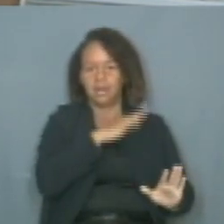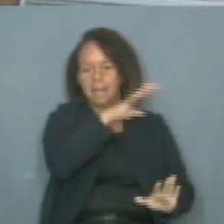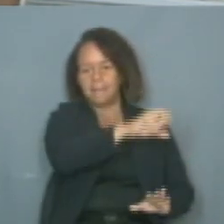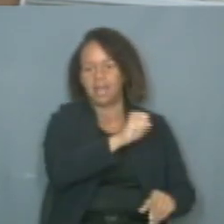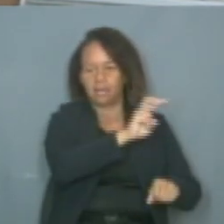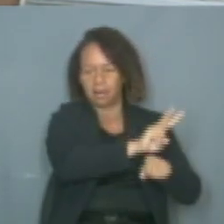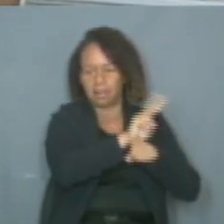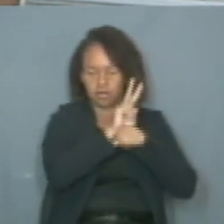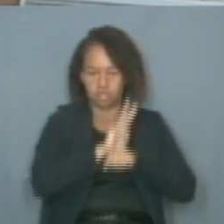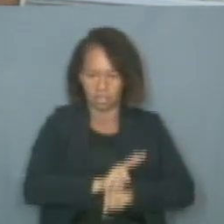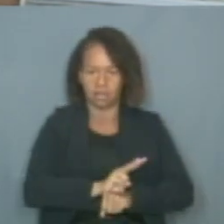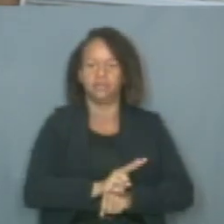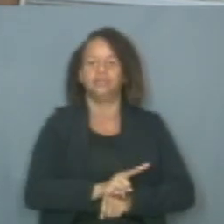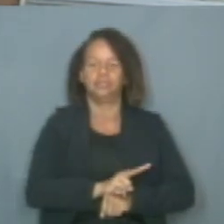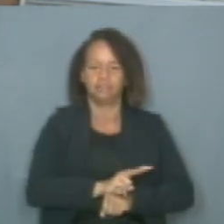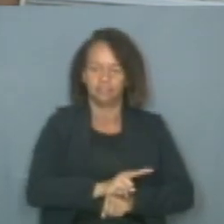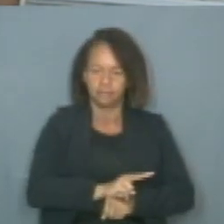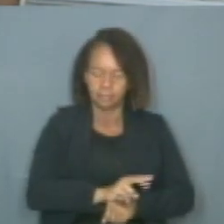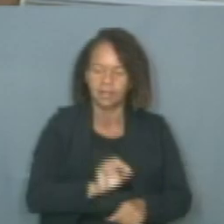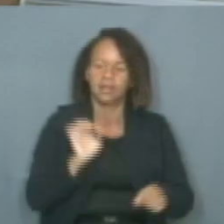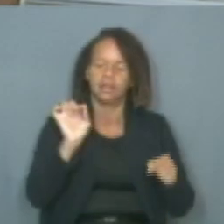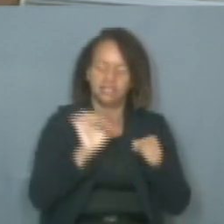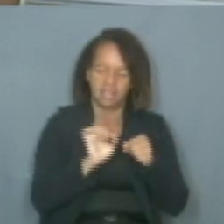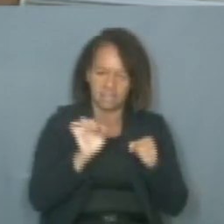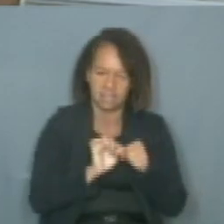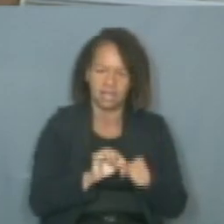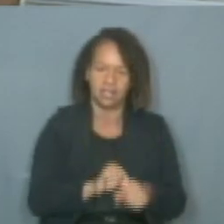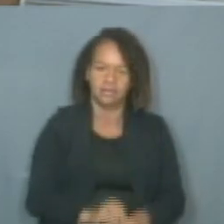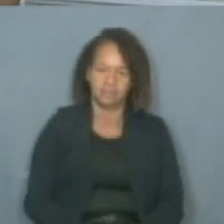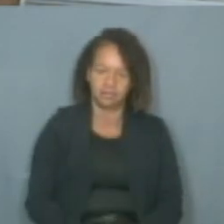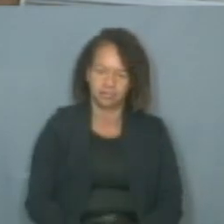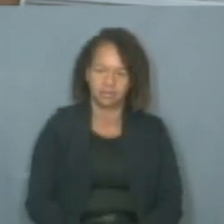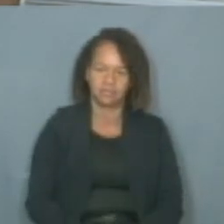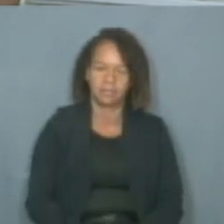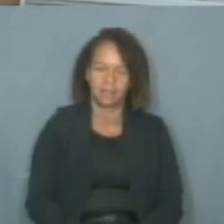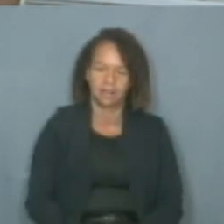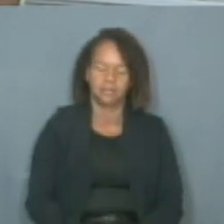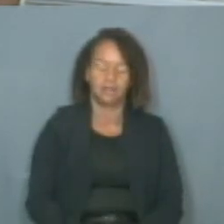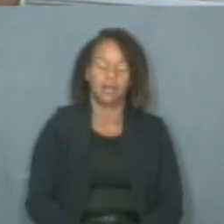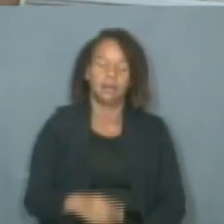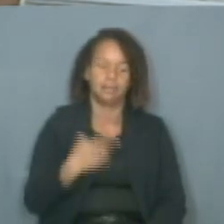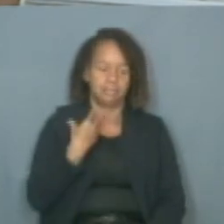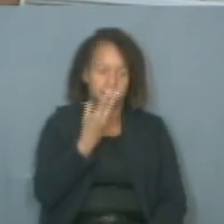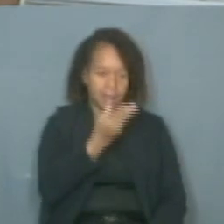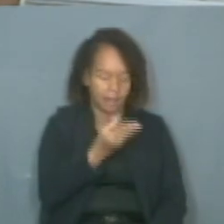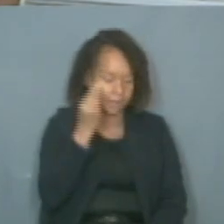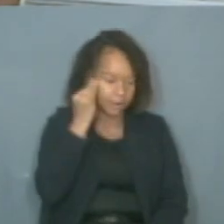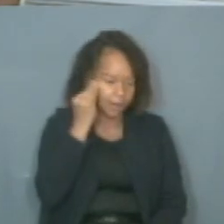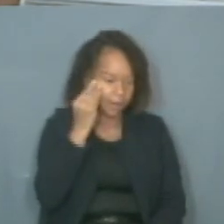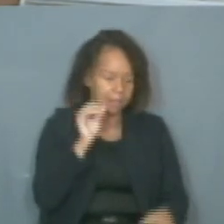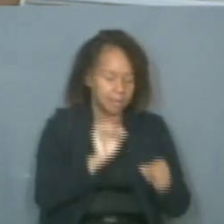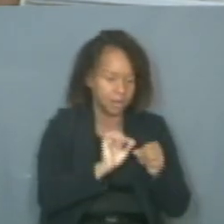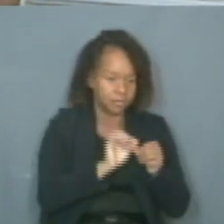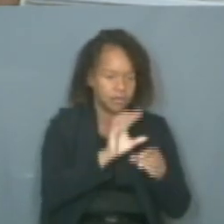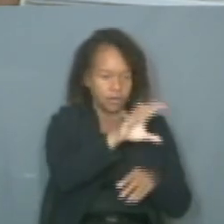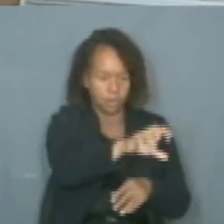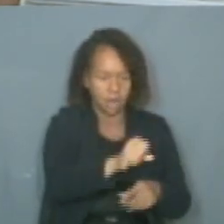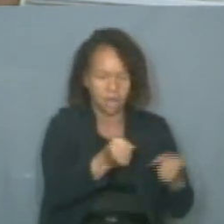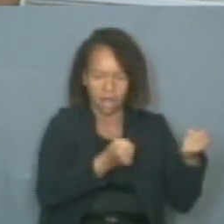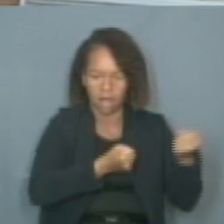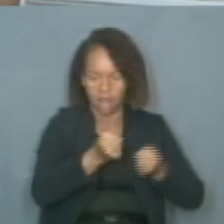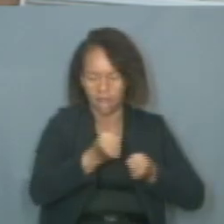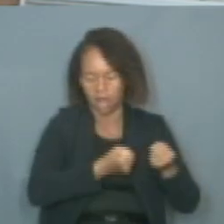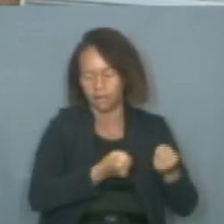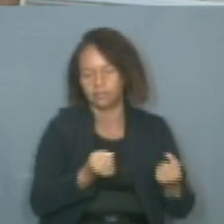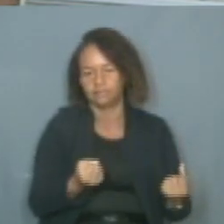carro emprestado. Então, teve de fazer e ter a procuração para poder reaver aquele bem que ele havia